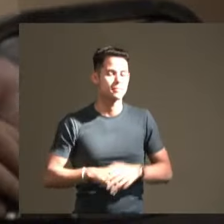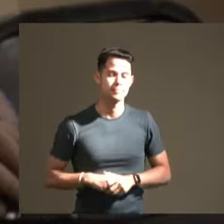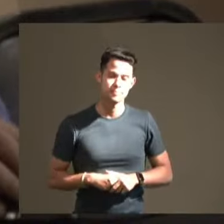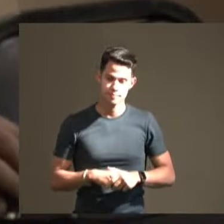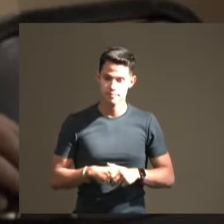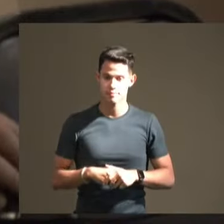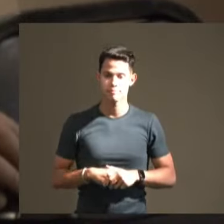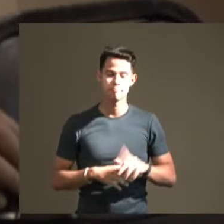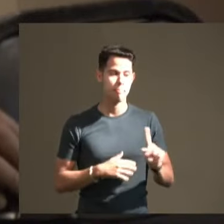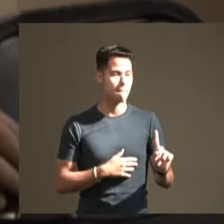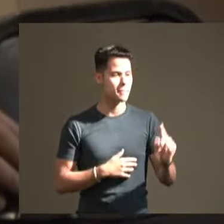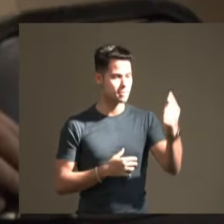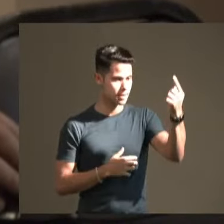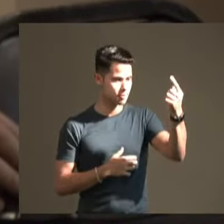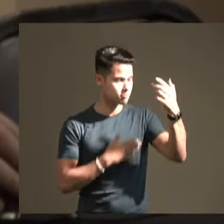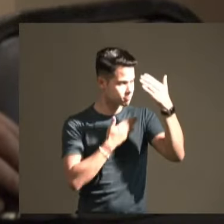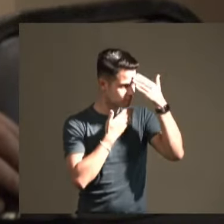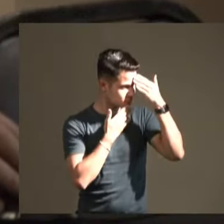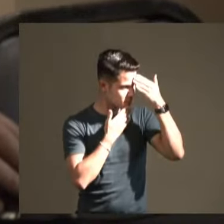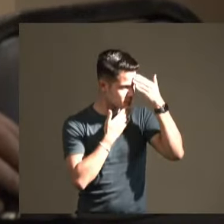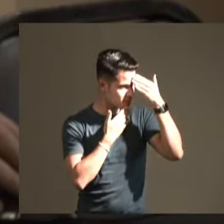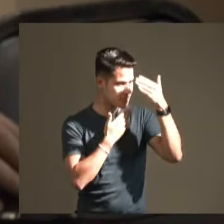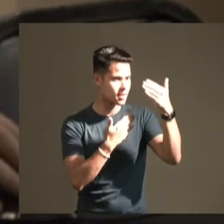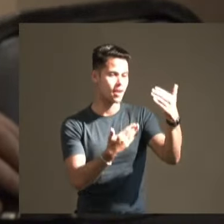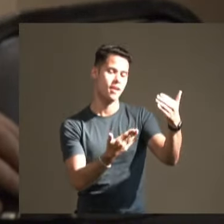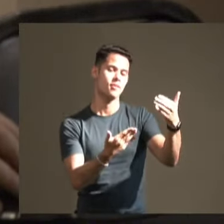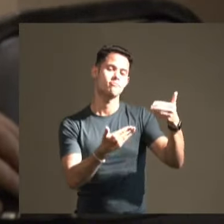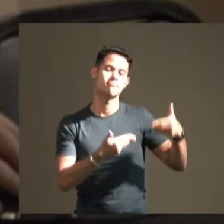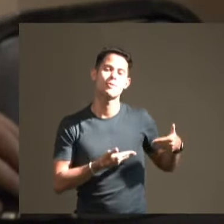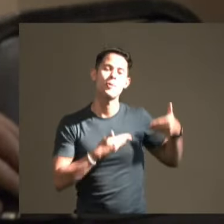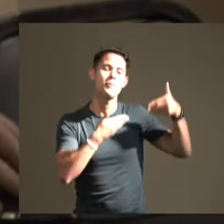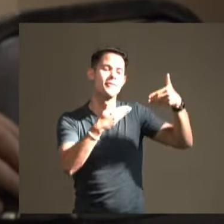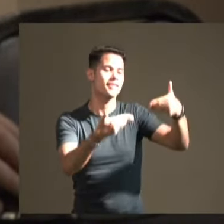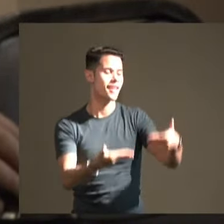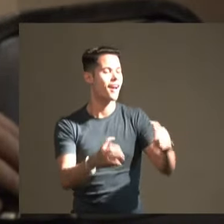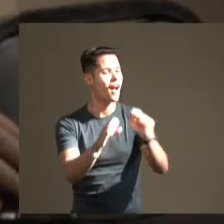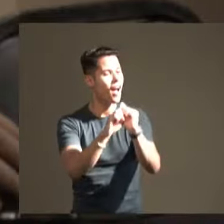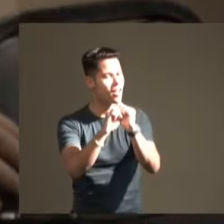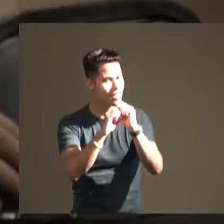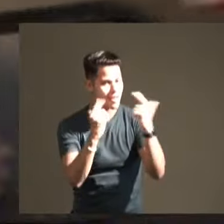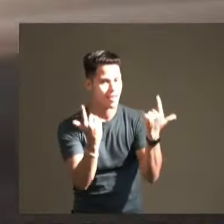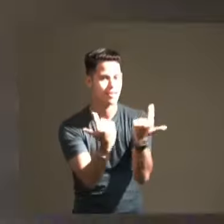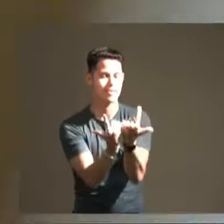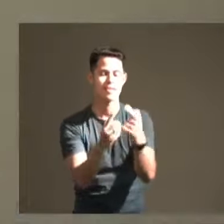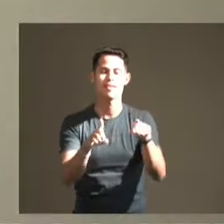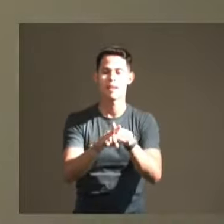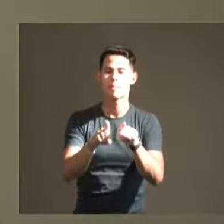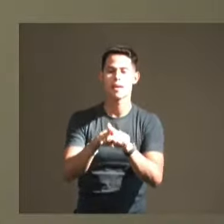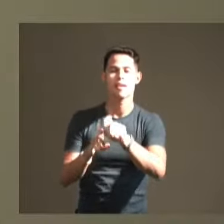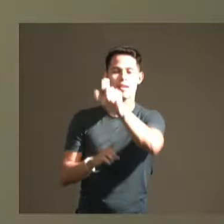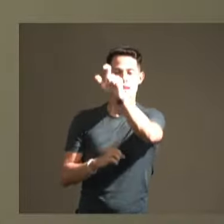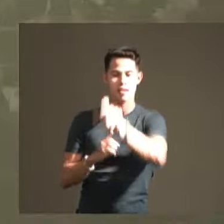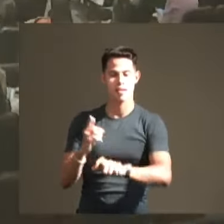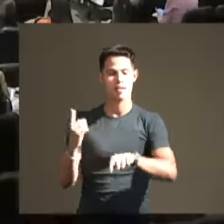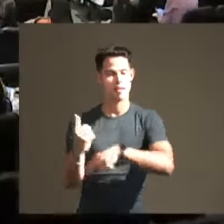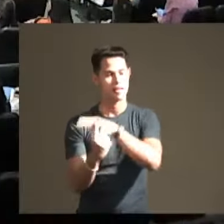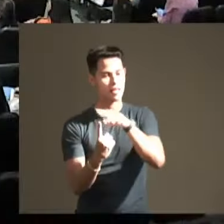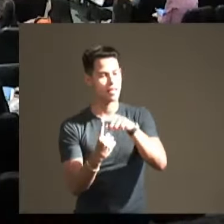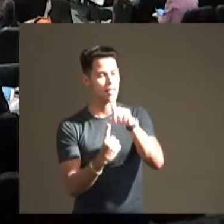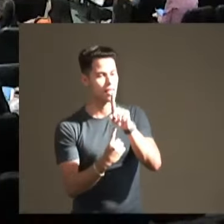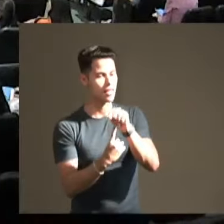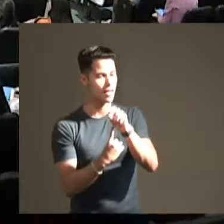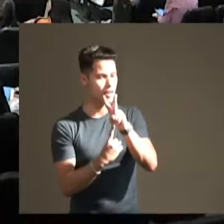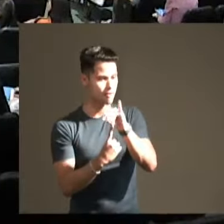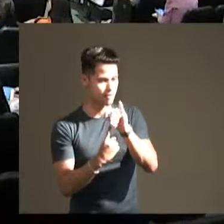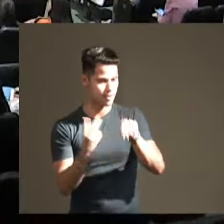Quero, em primeiro lugar, agradecer ao convite aqui da LESC, na pessoa do Davi, da Lívia, né,